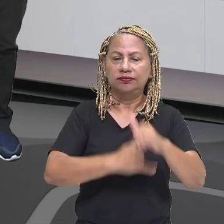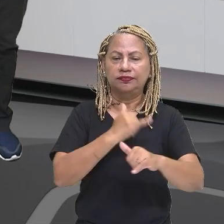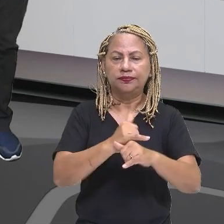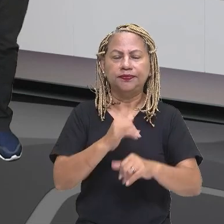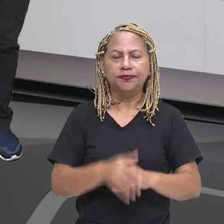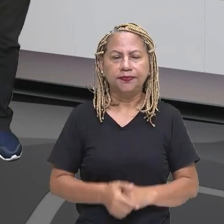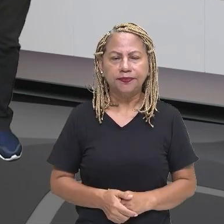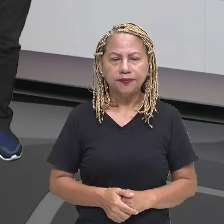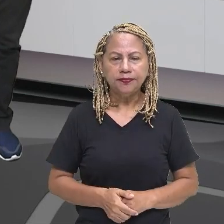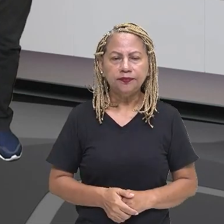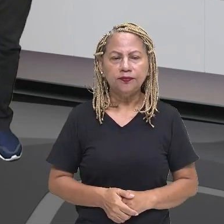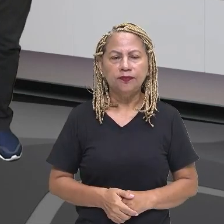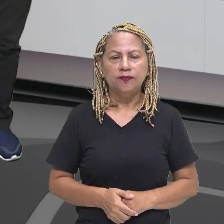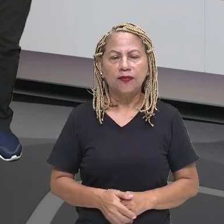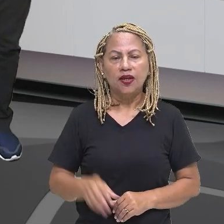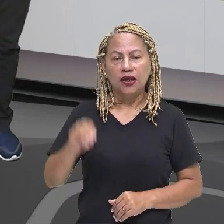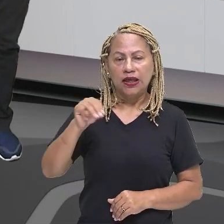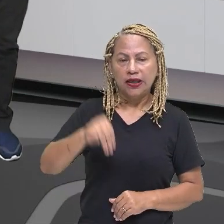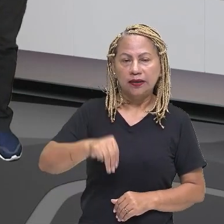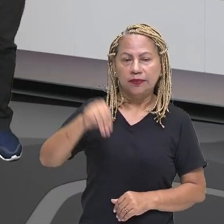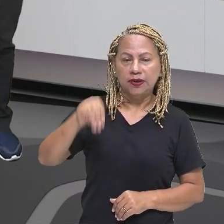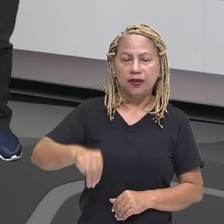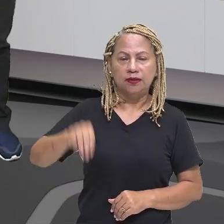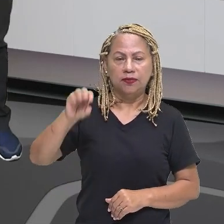Um MMORPG que foi